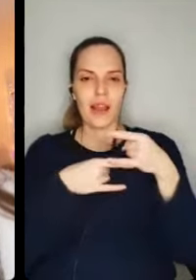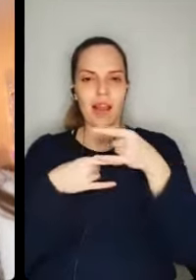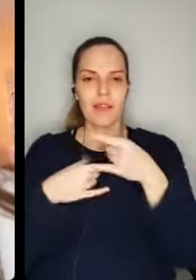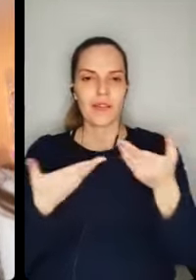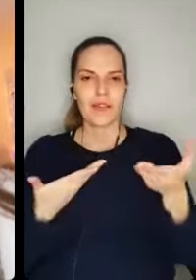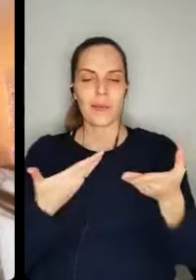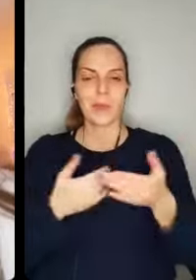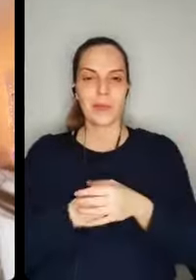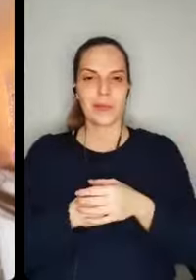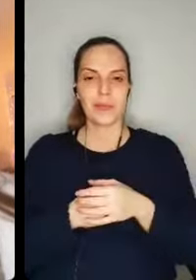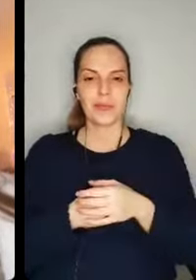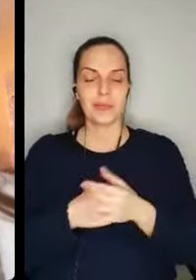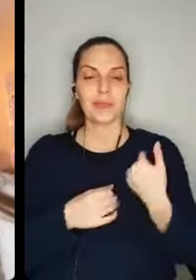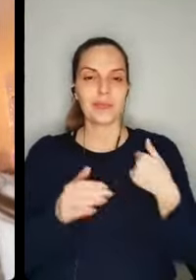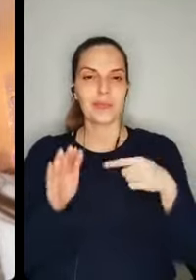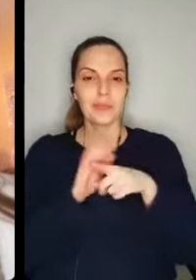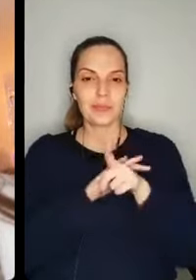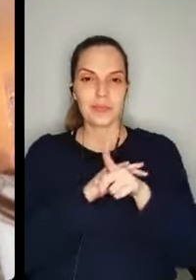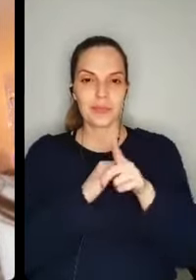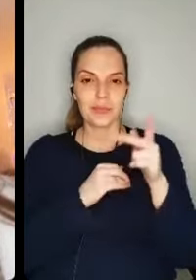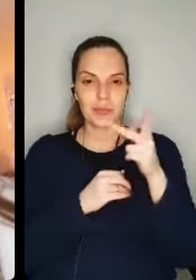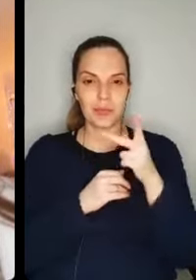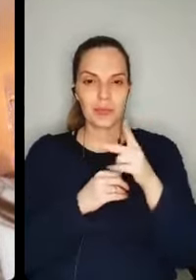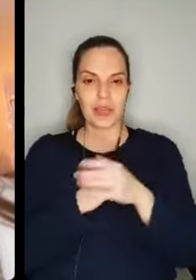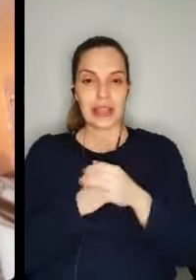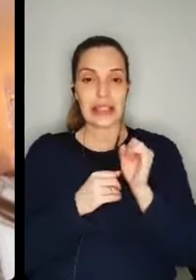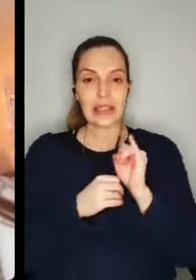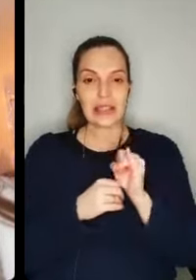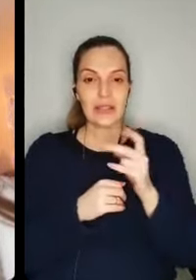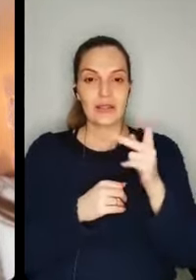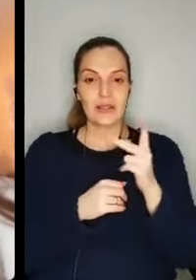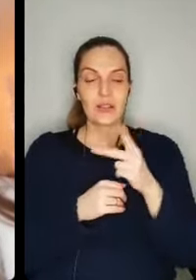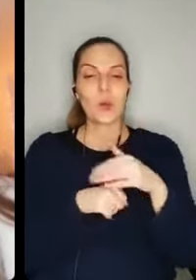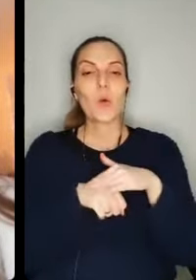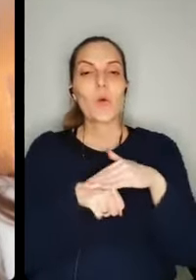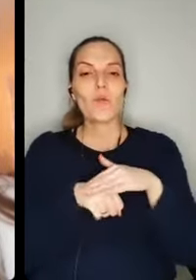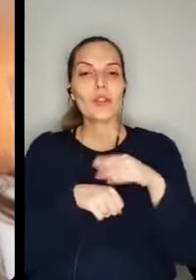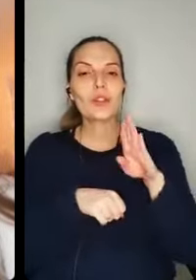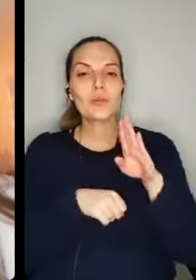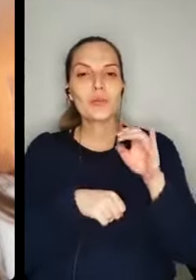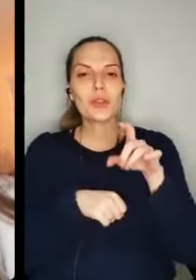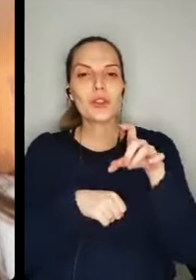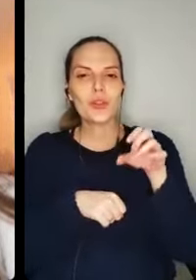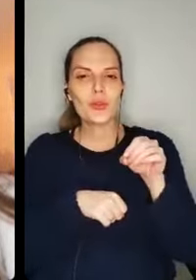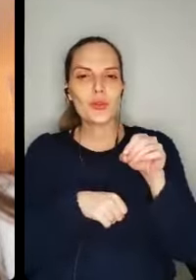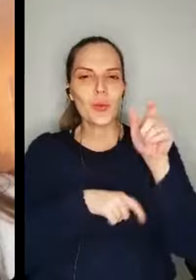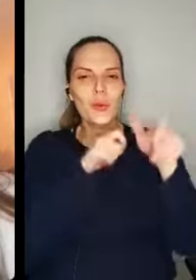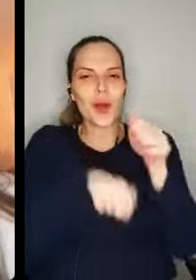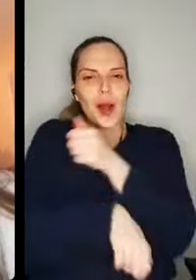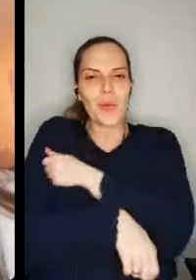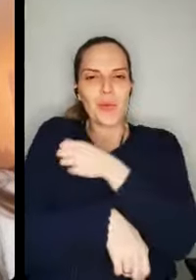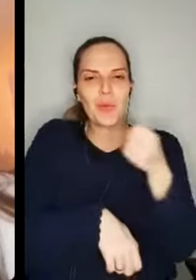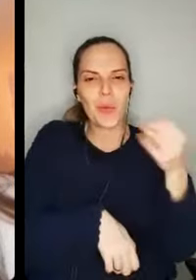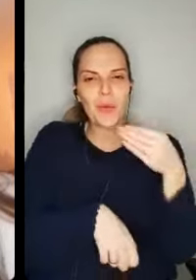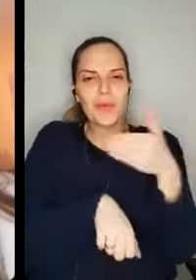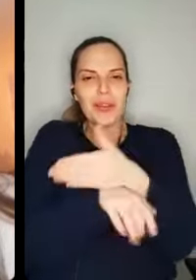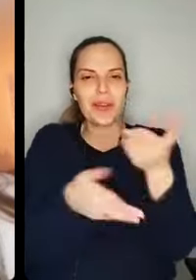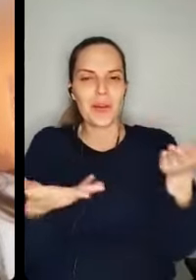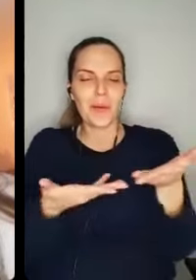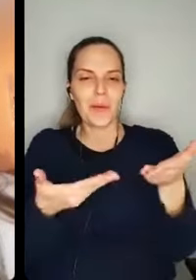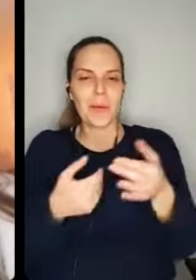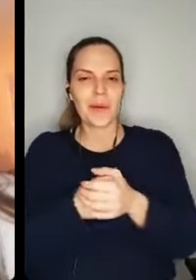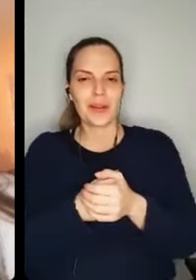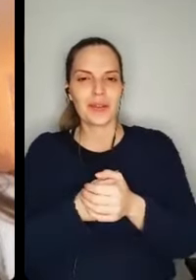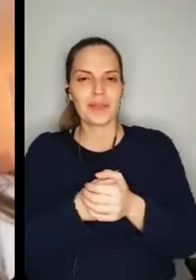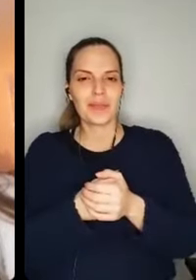para vocês, se vocês estivessem agora conversando com os bichos, assim, o pessoal que está ingressando esse ano, que dica aí vocês dariam para eles, que